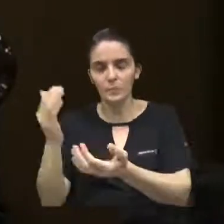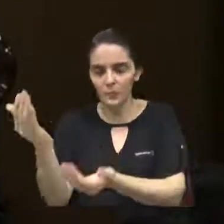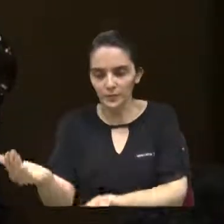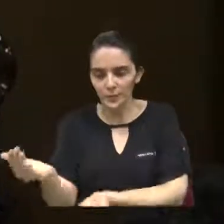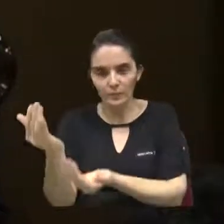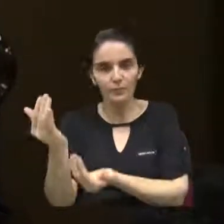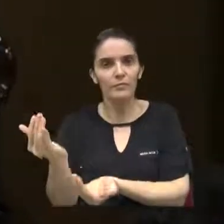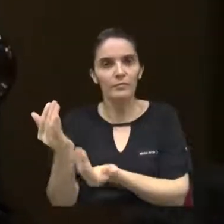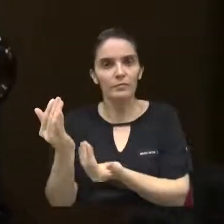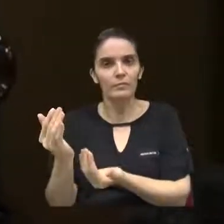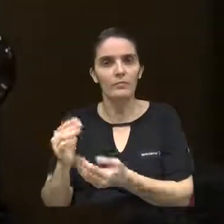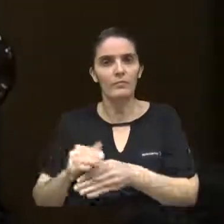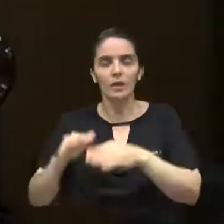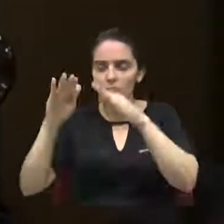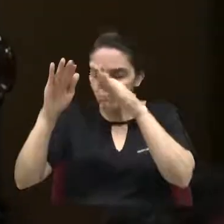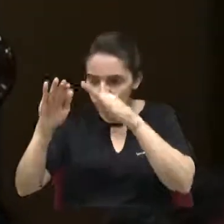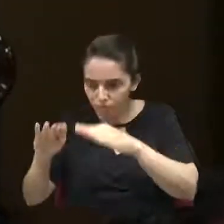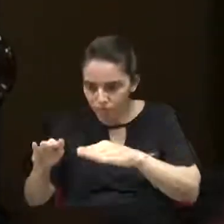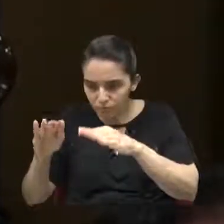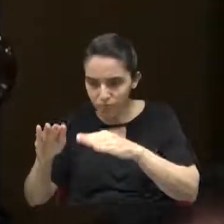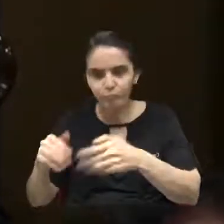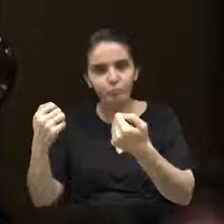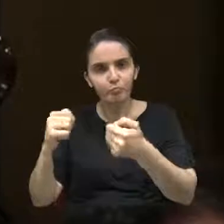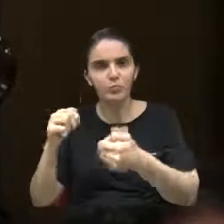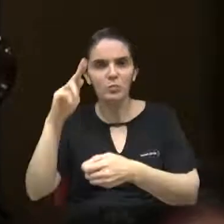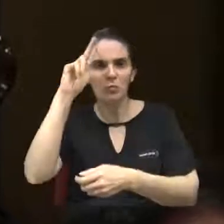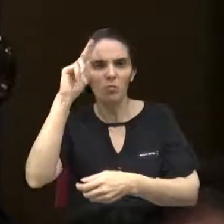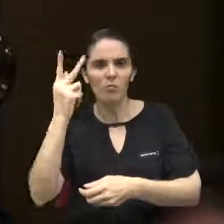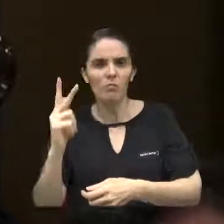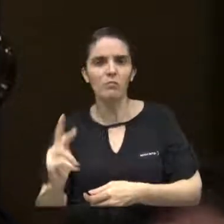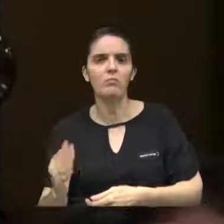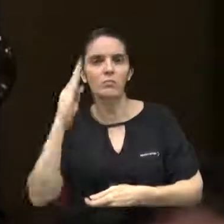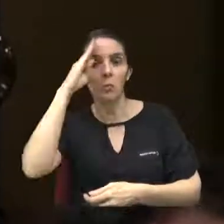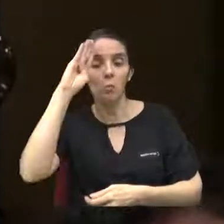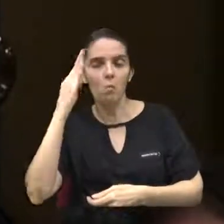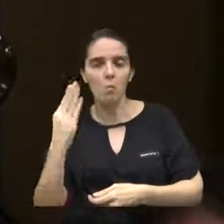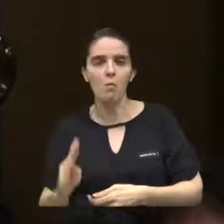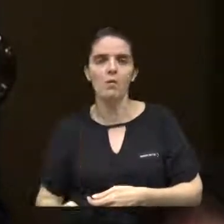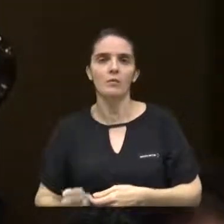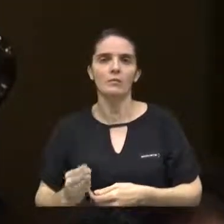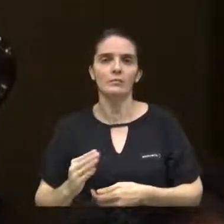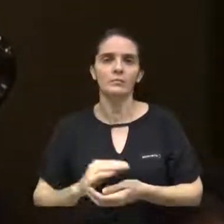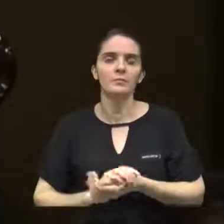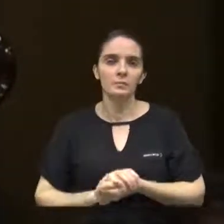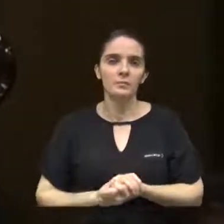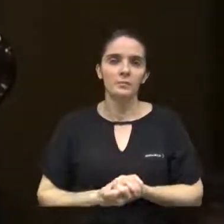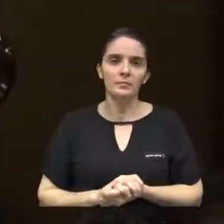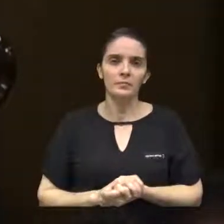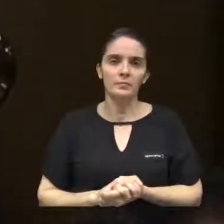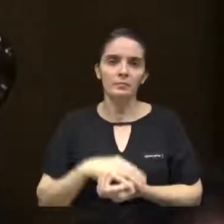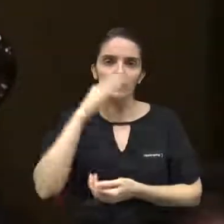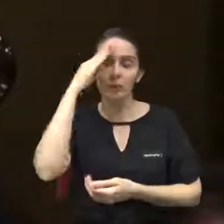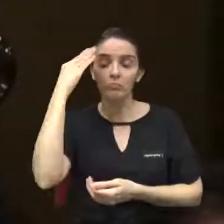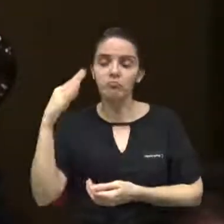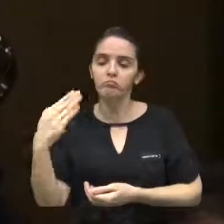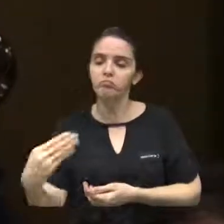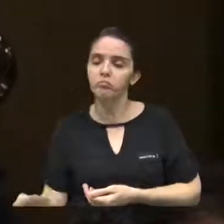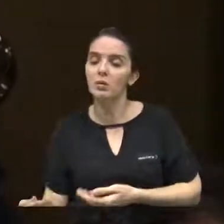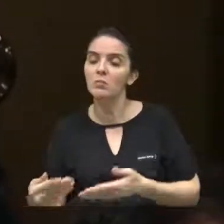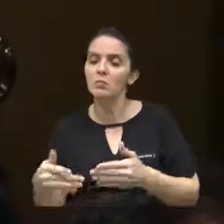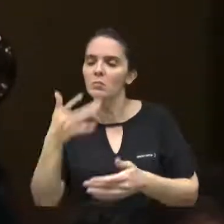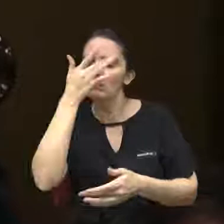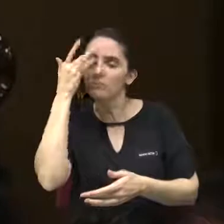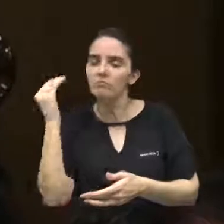que ser evidenciadas, têm que dar honra para quem merece. Assim como nós criticamos muitos que não fazem nada